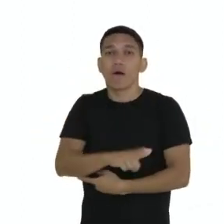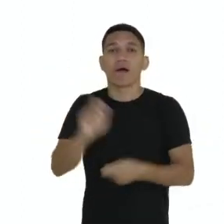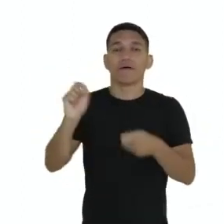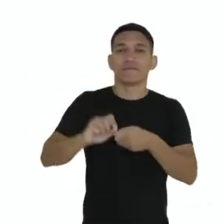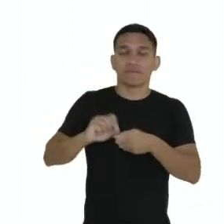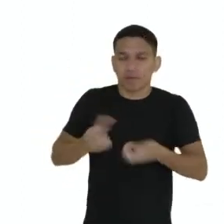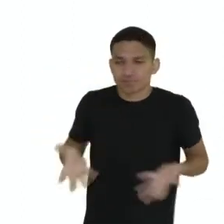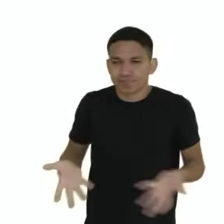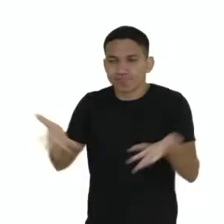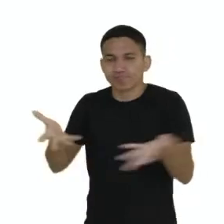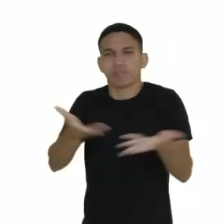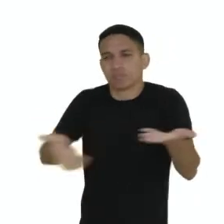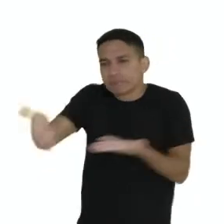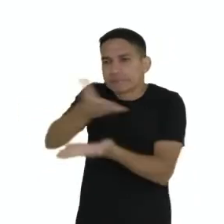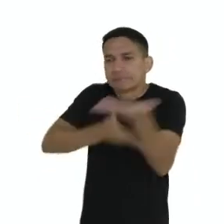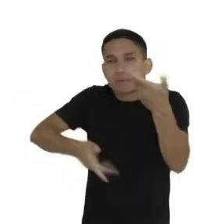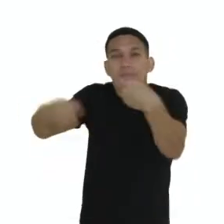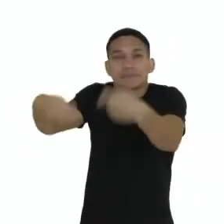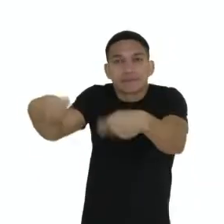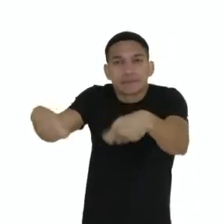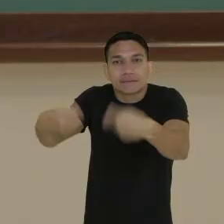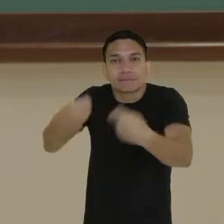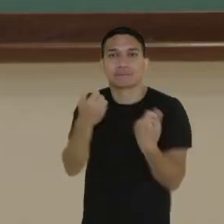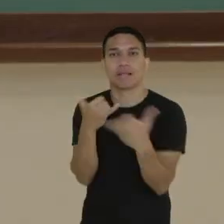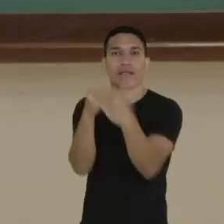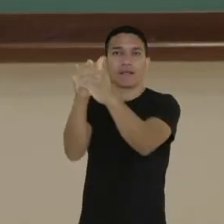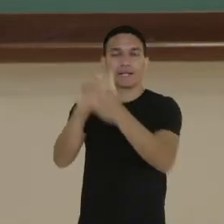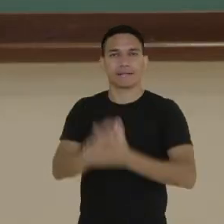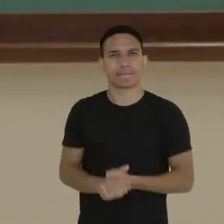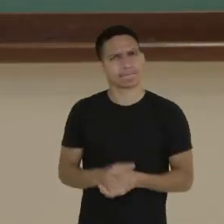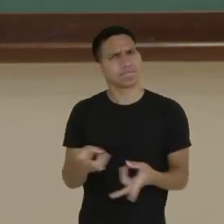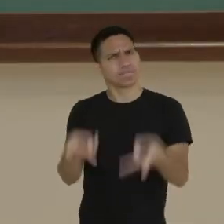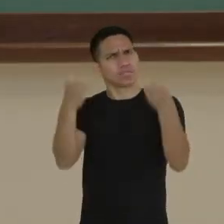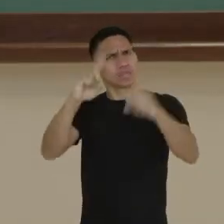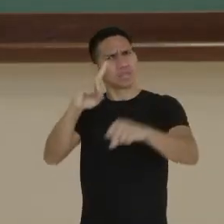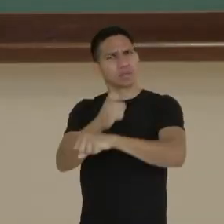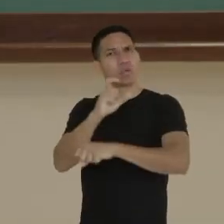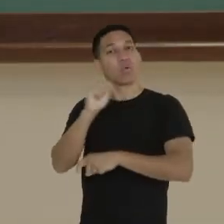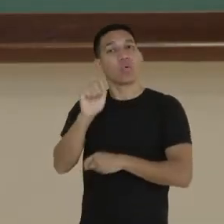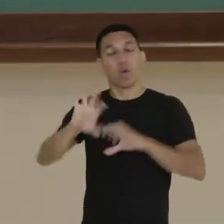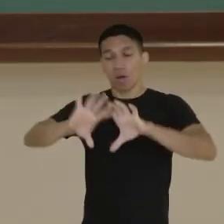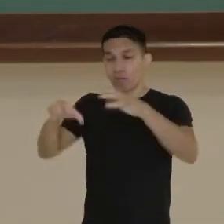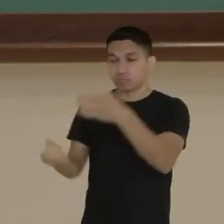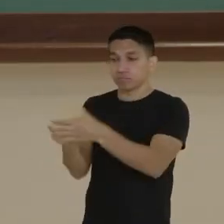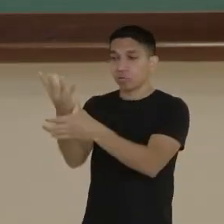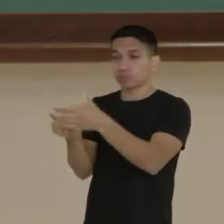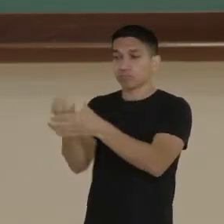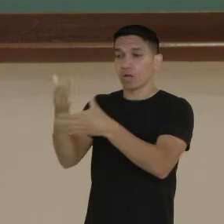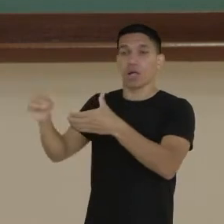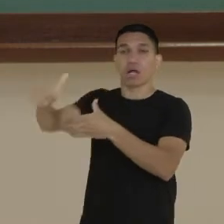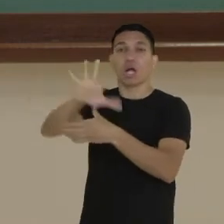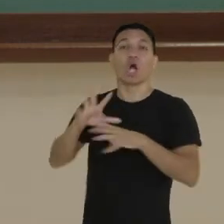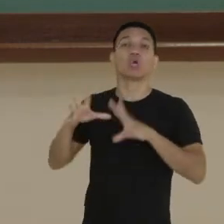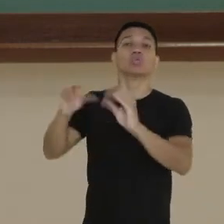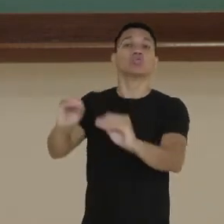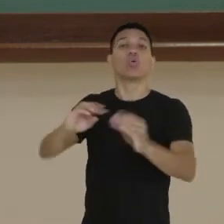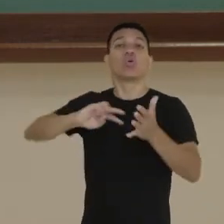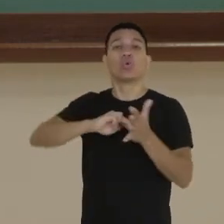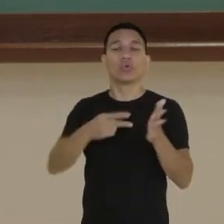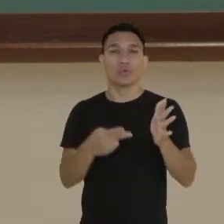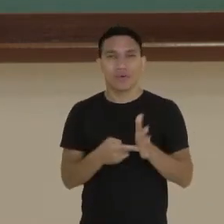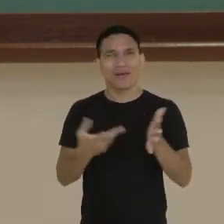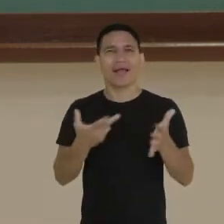necessidade, ou seja, a demanda de energia. Então veja que matriz energética ela representa todas aquelas energias que